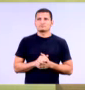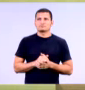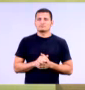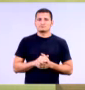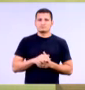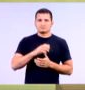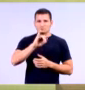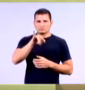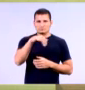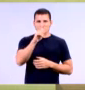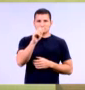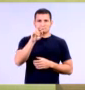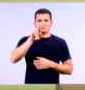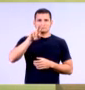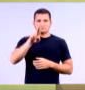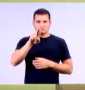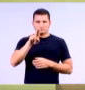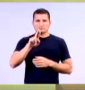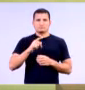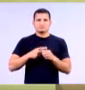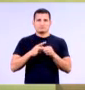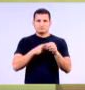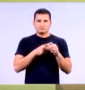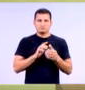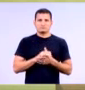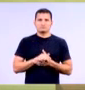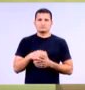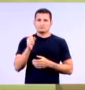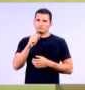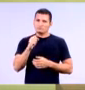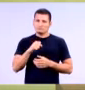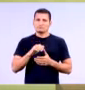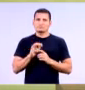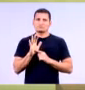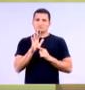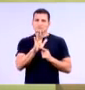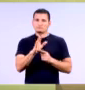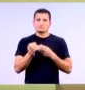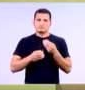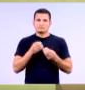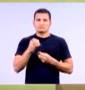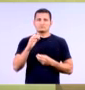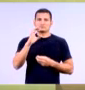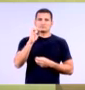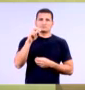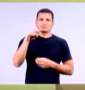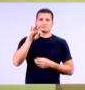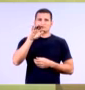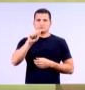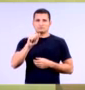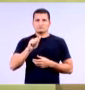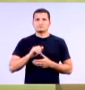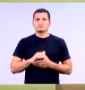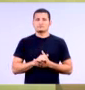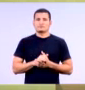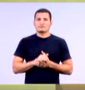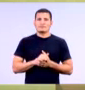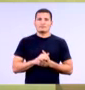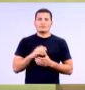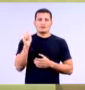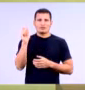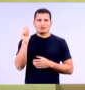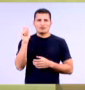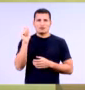Jaru. Sim, pois ele irá mostrar o estado da minha conta, né? E